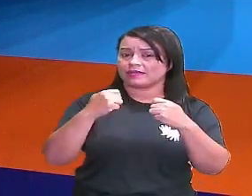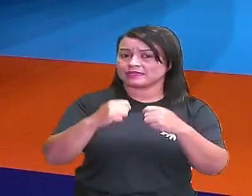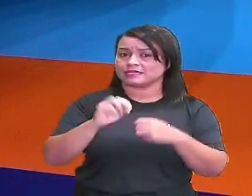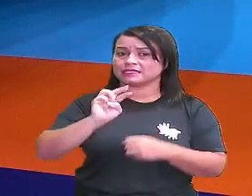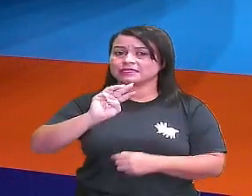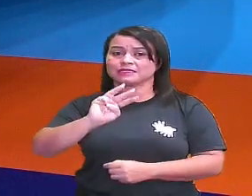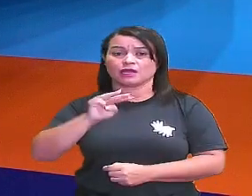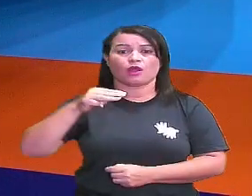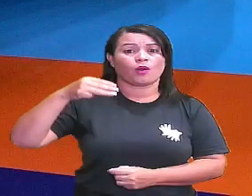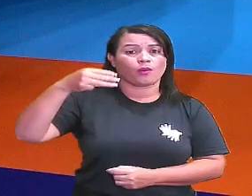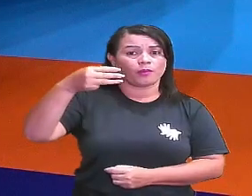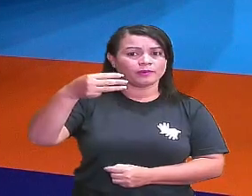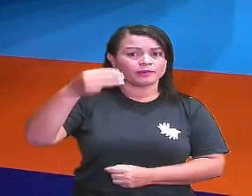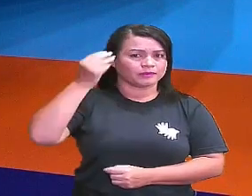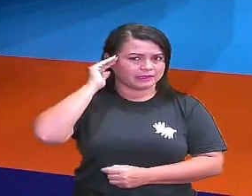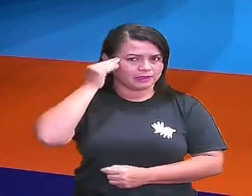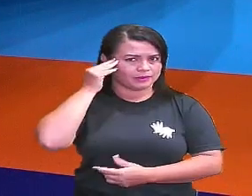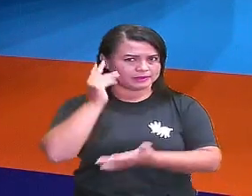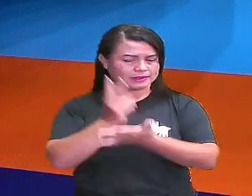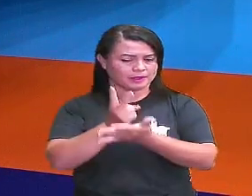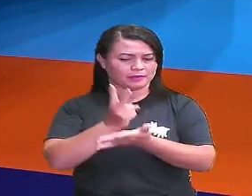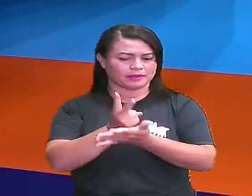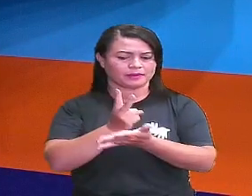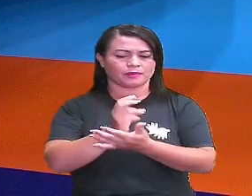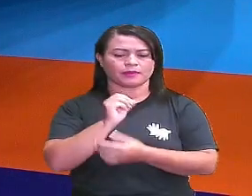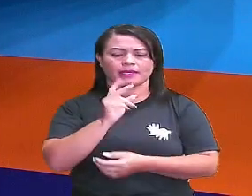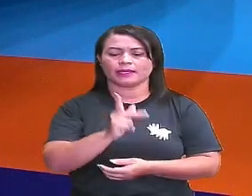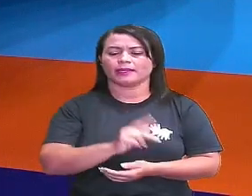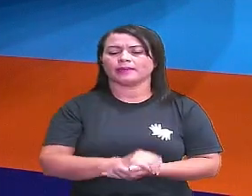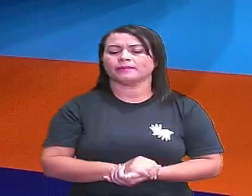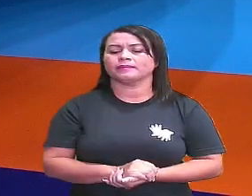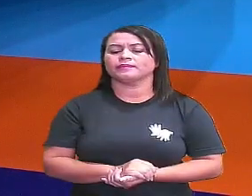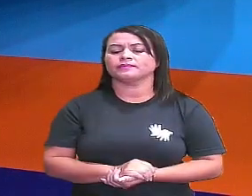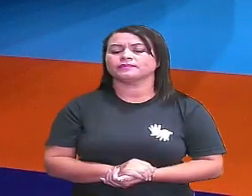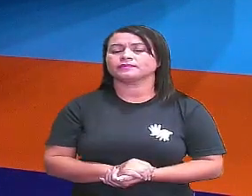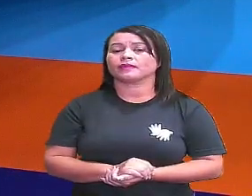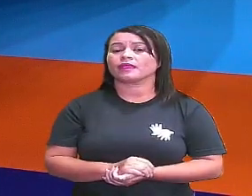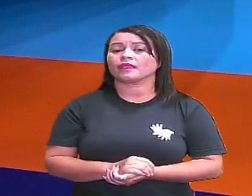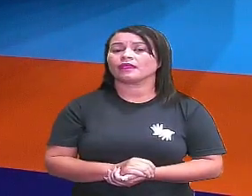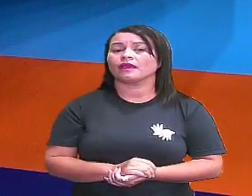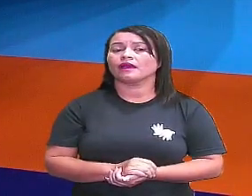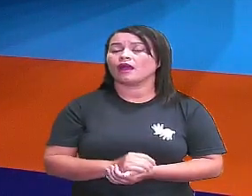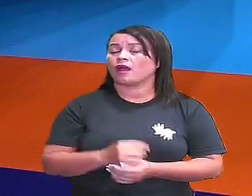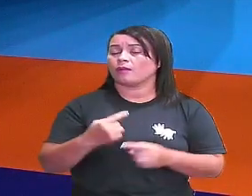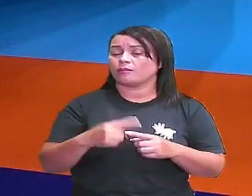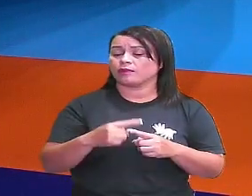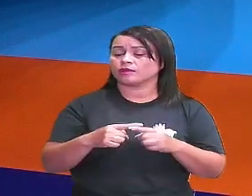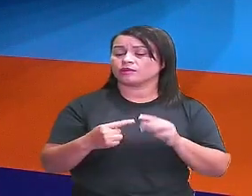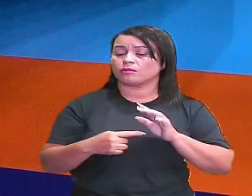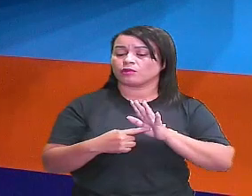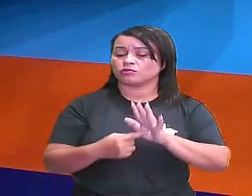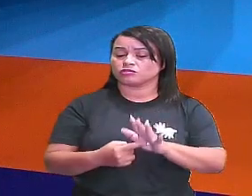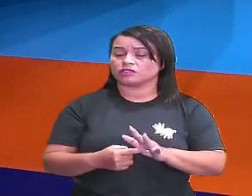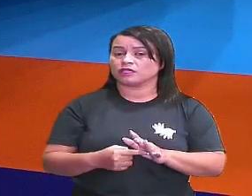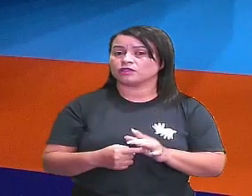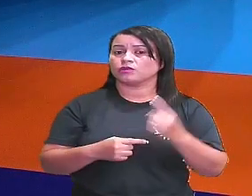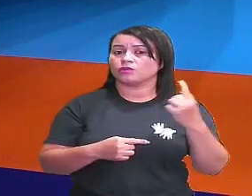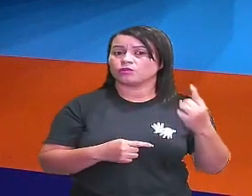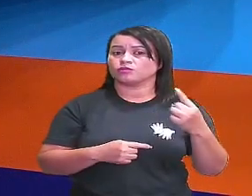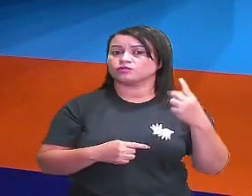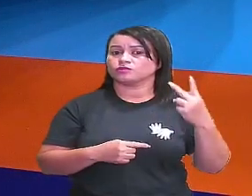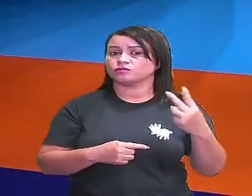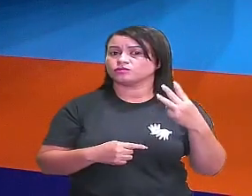ir para centímetros cúbicos, tá? Ok? Então se liga nisso. Porque eu estou trabalhando, ó, 3 medidas.